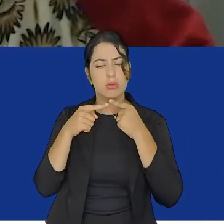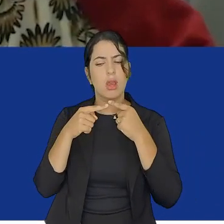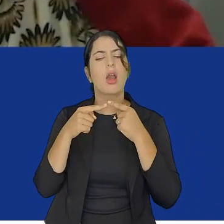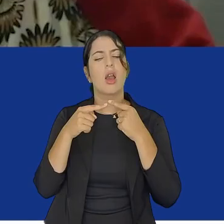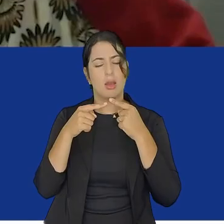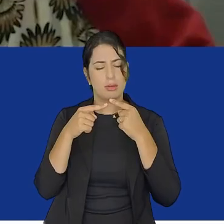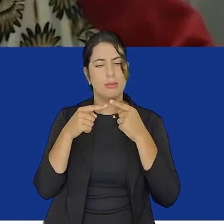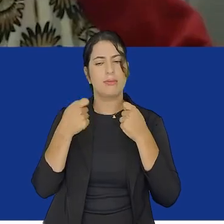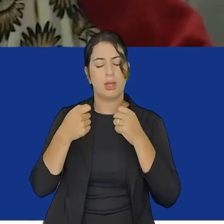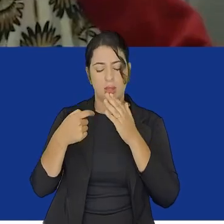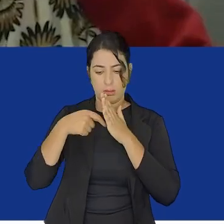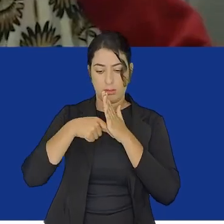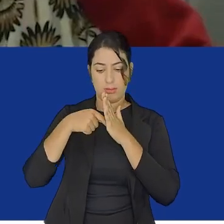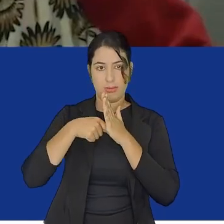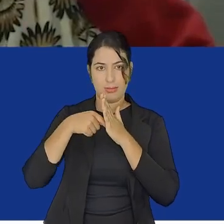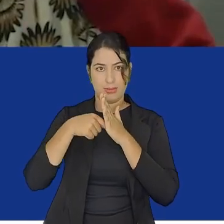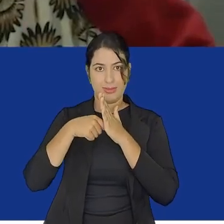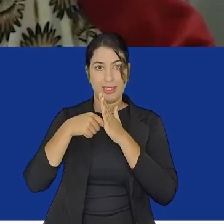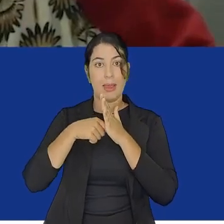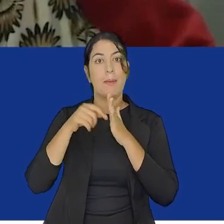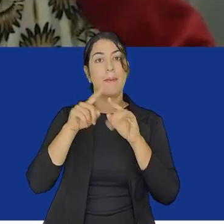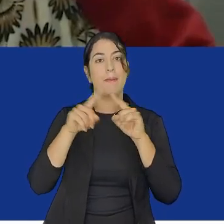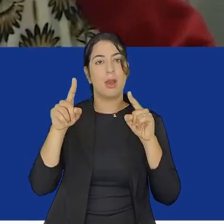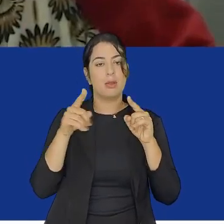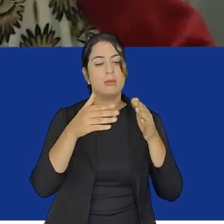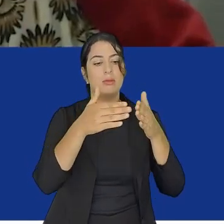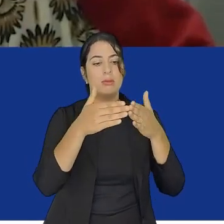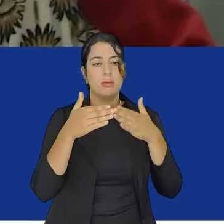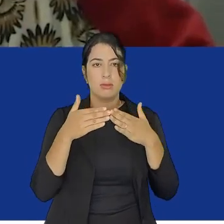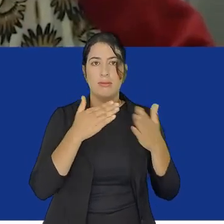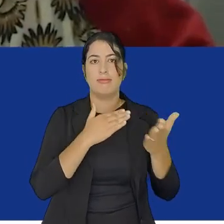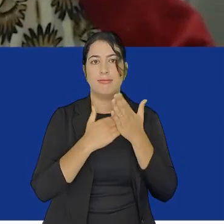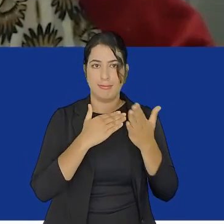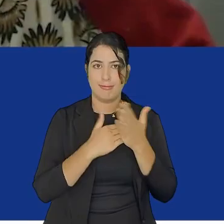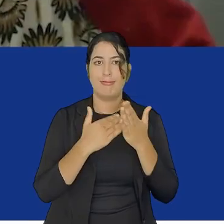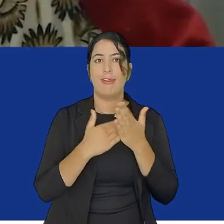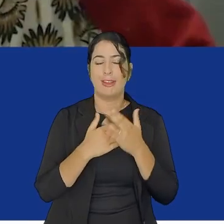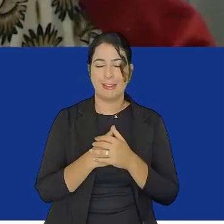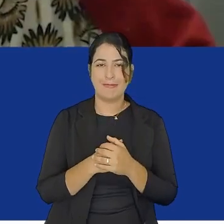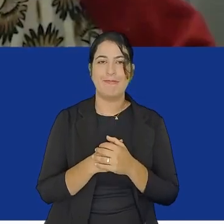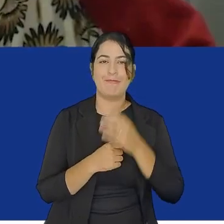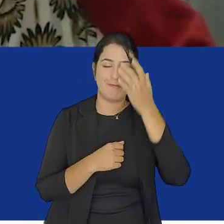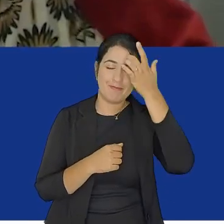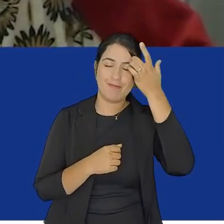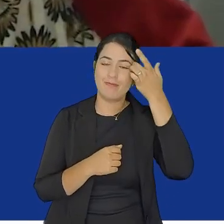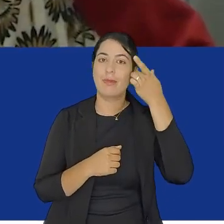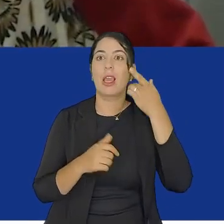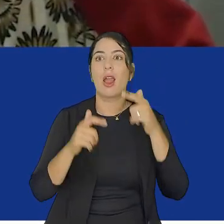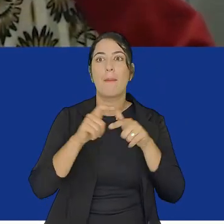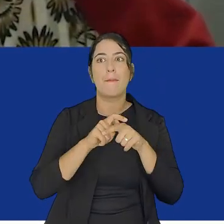seu para si mesmo, mas isso de pedir ajuda eu acho que é uma chave muito importante de ampliar